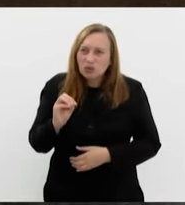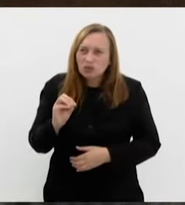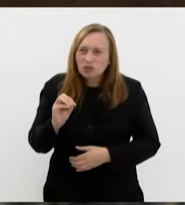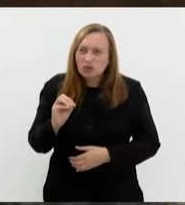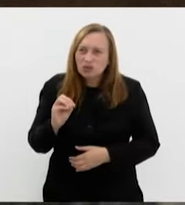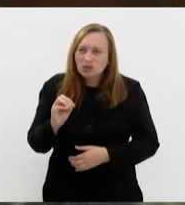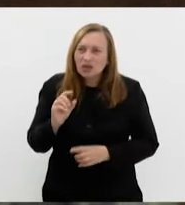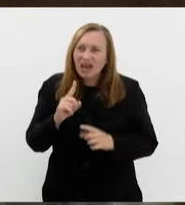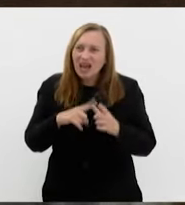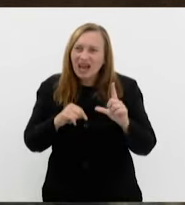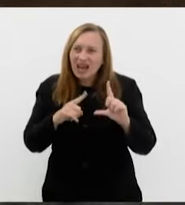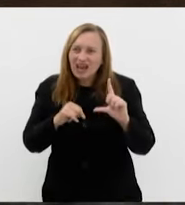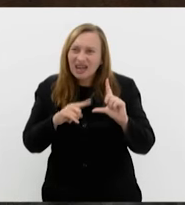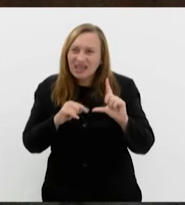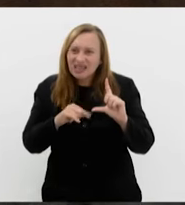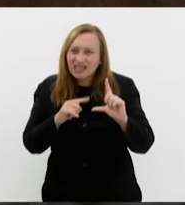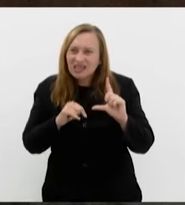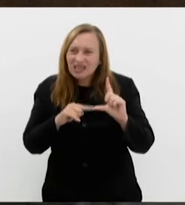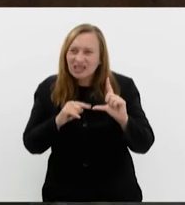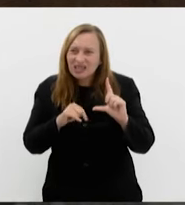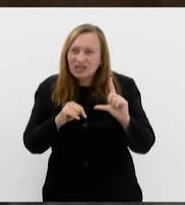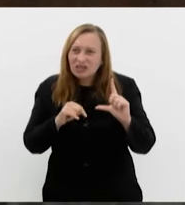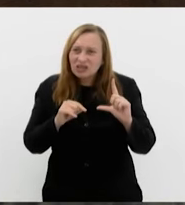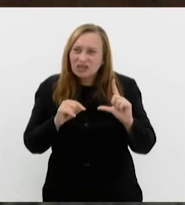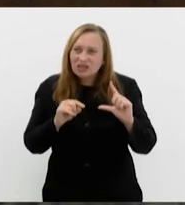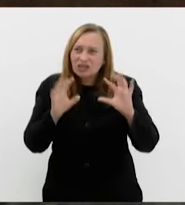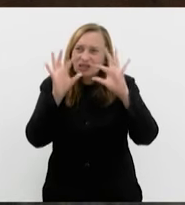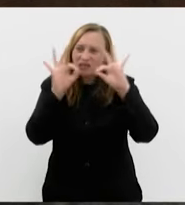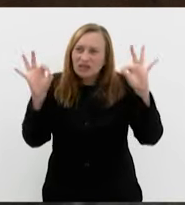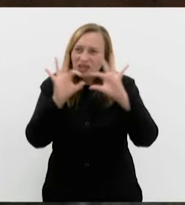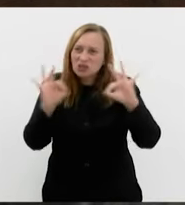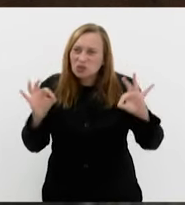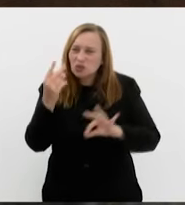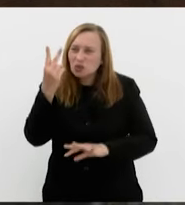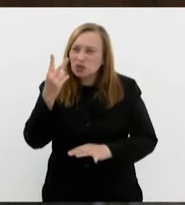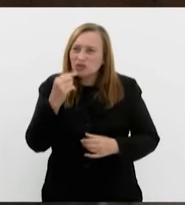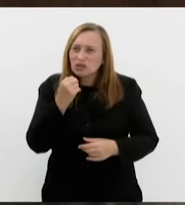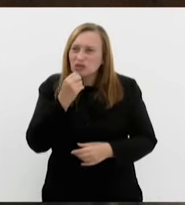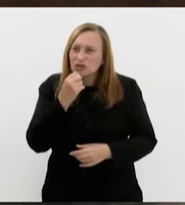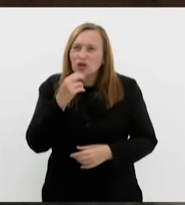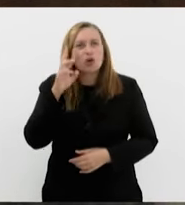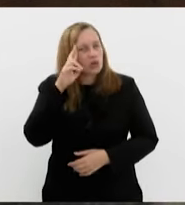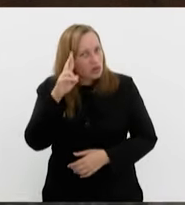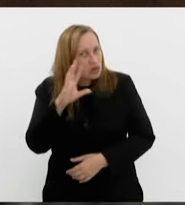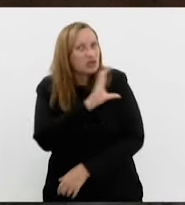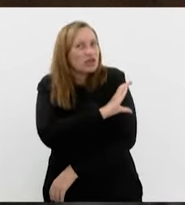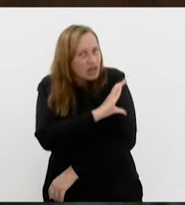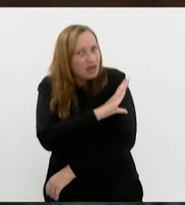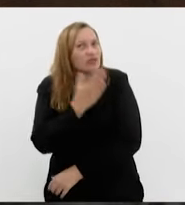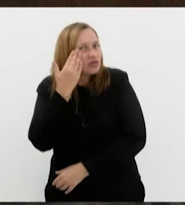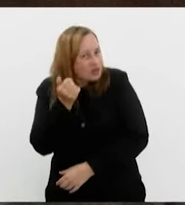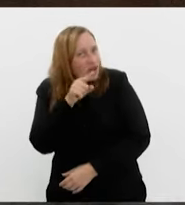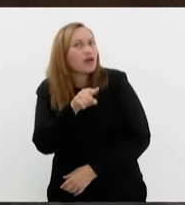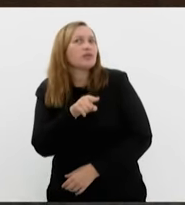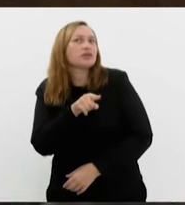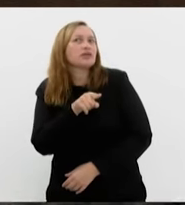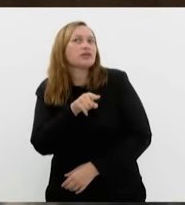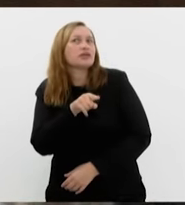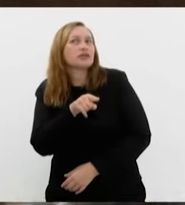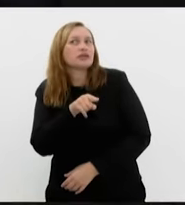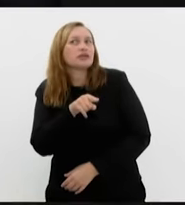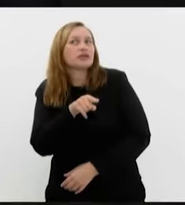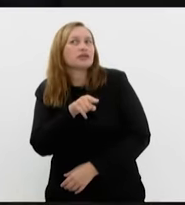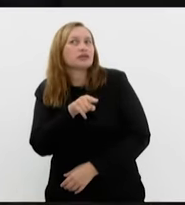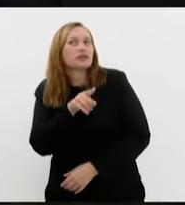A letra, um pedacinho da letra, dois versos. O senhor é de campo, o senhor tem que saber de cor, não sabe.